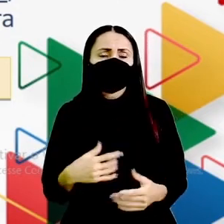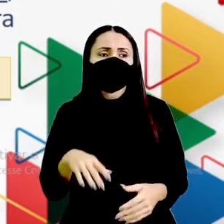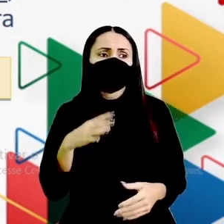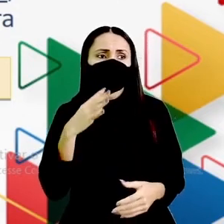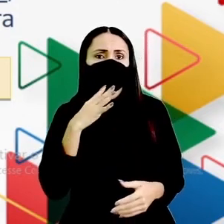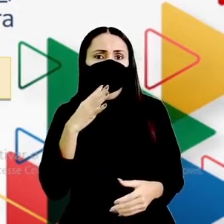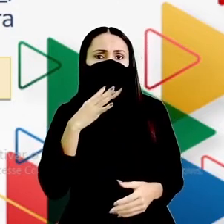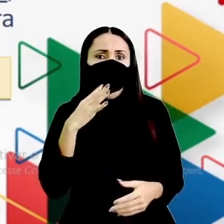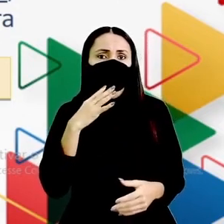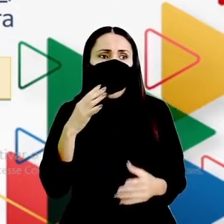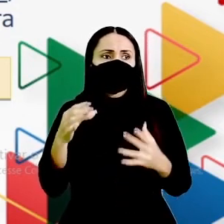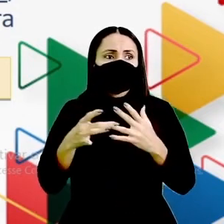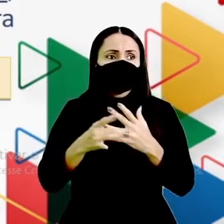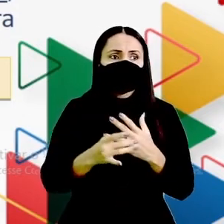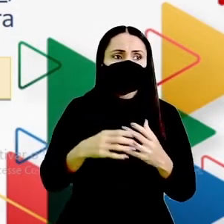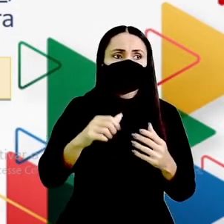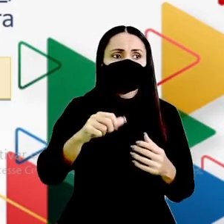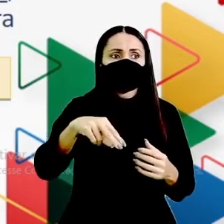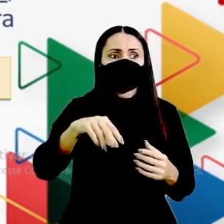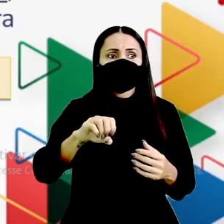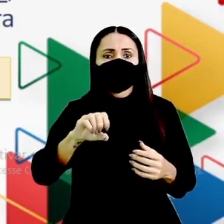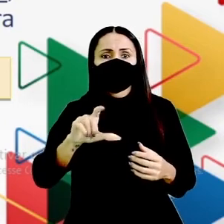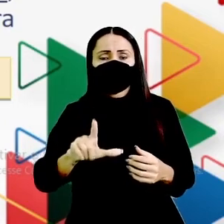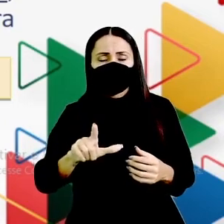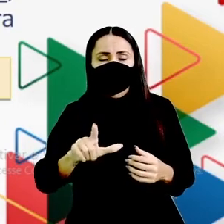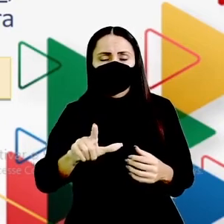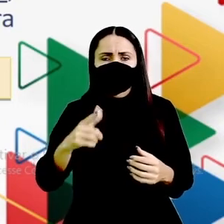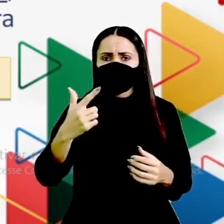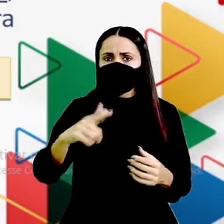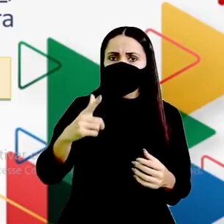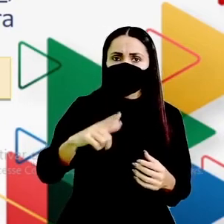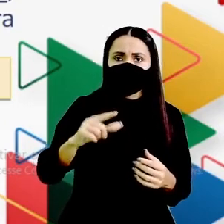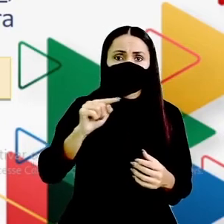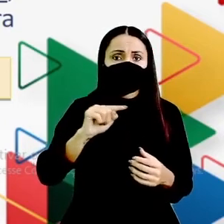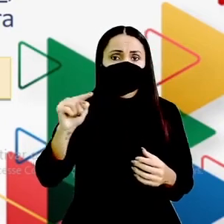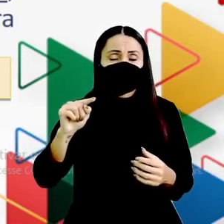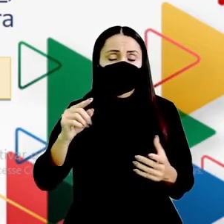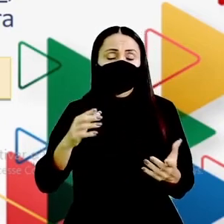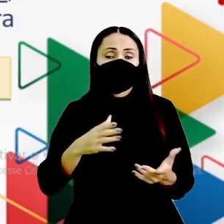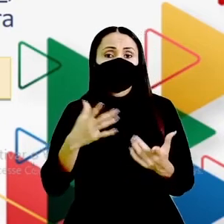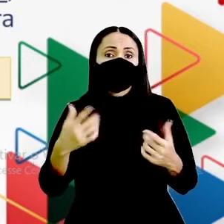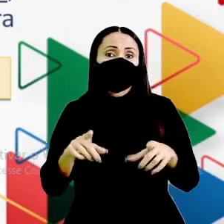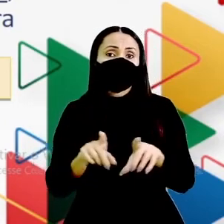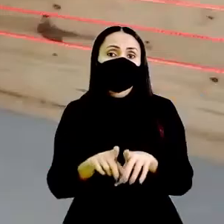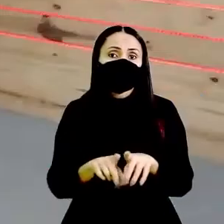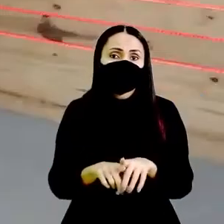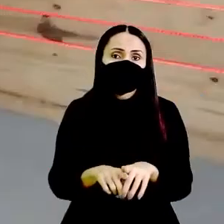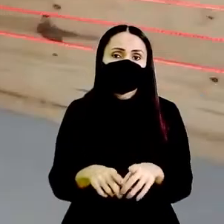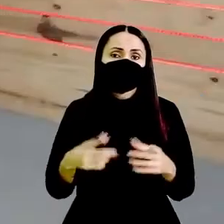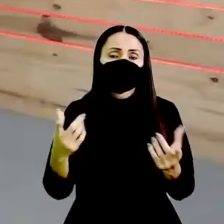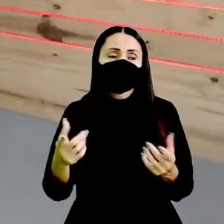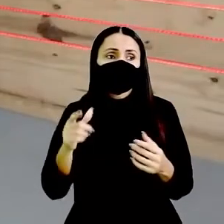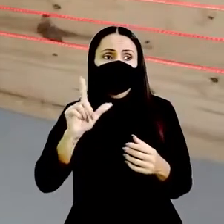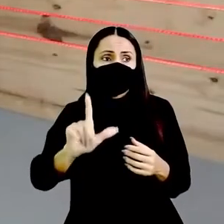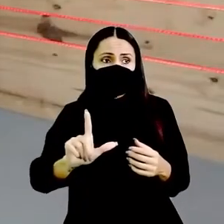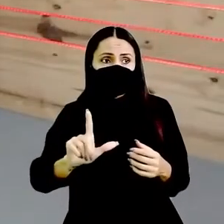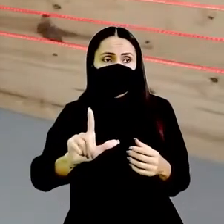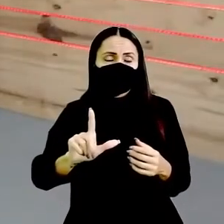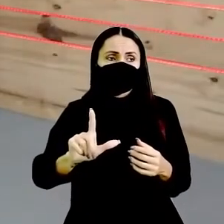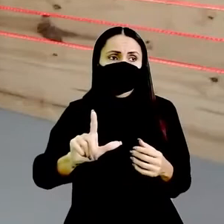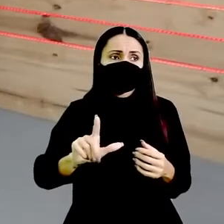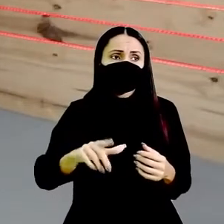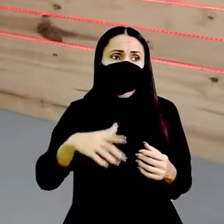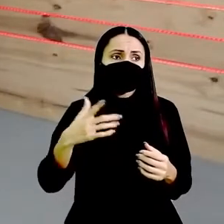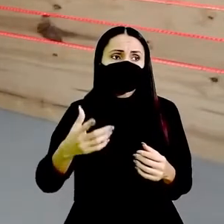não tem acento, não acaba em L. Não é só porque termina em L. Não é só porque termina em L. É a sílaba tônica. Tem que